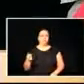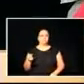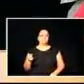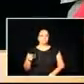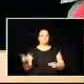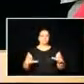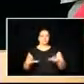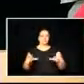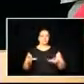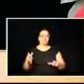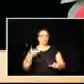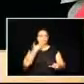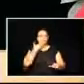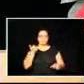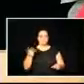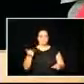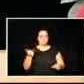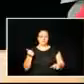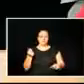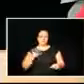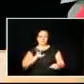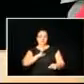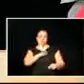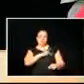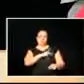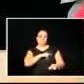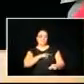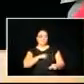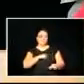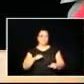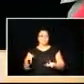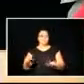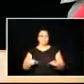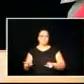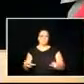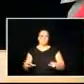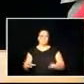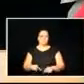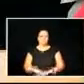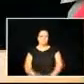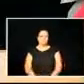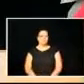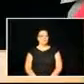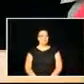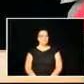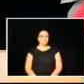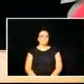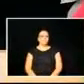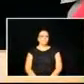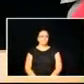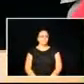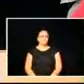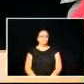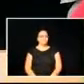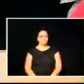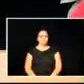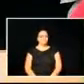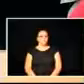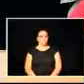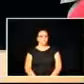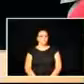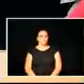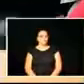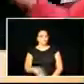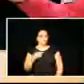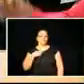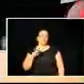amor naquilo que faz. É uma expectativa, tenho certeza, e que depender dessa vereadora